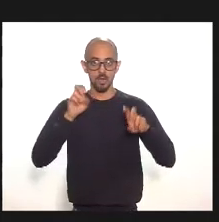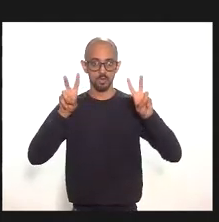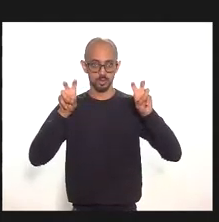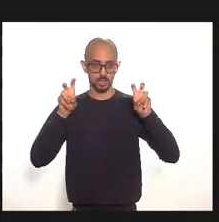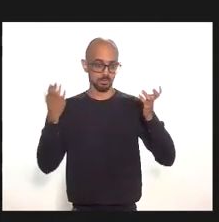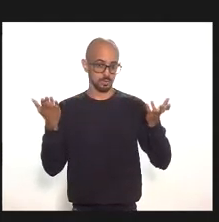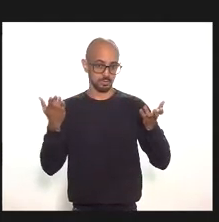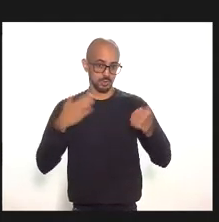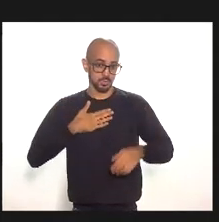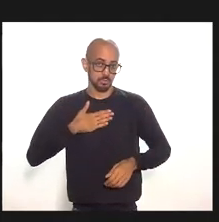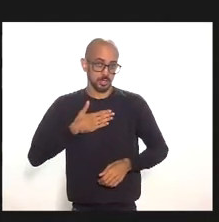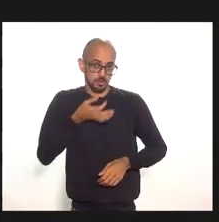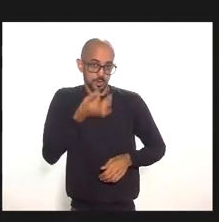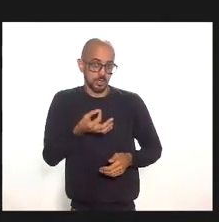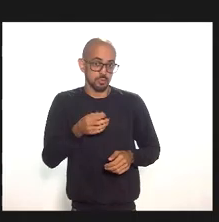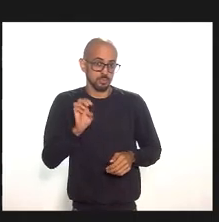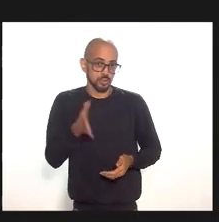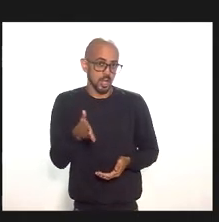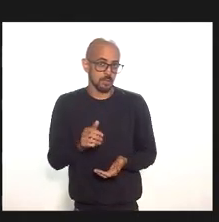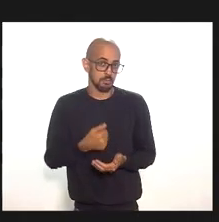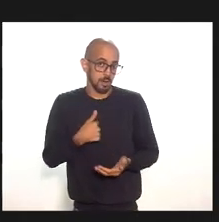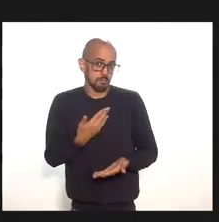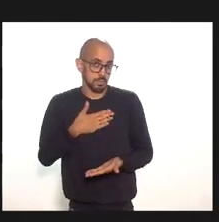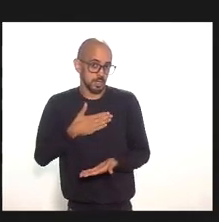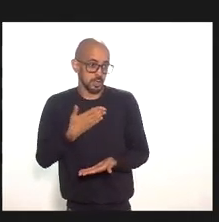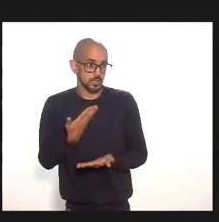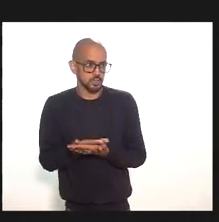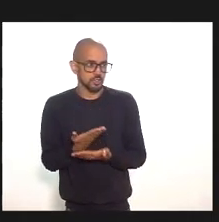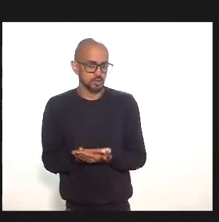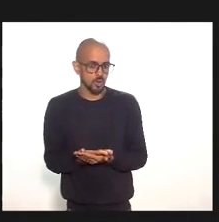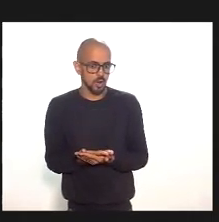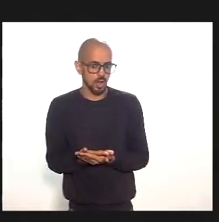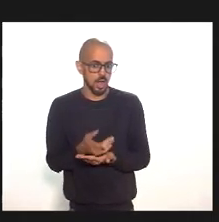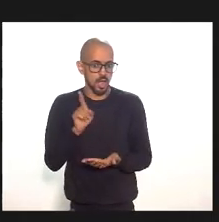convicção formada. Para mim, escola